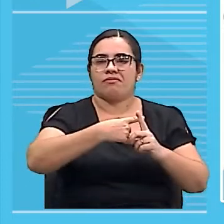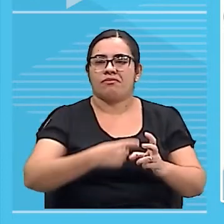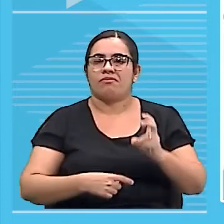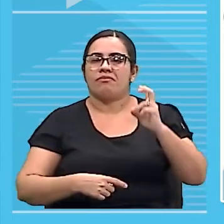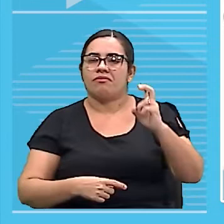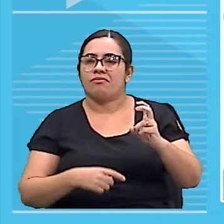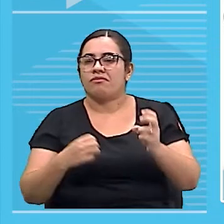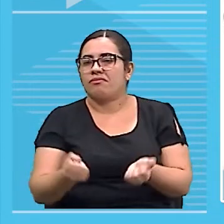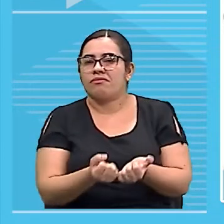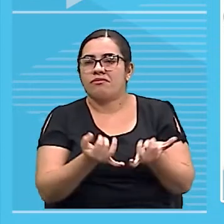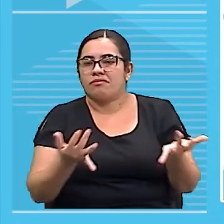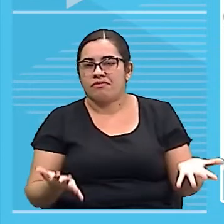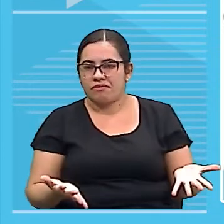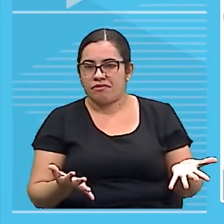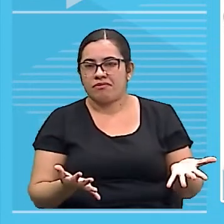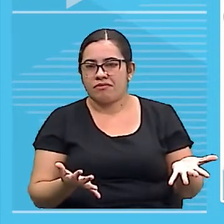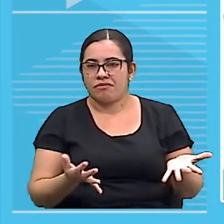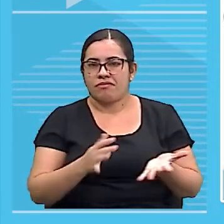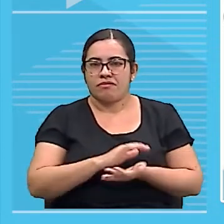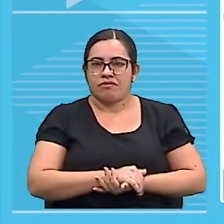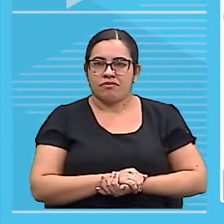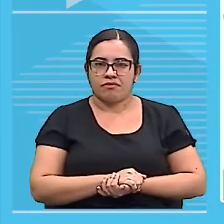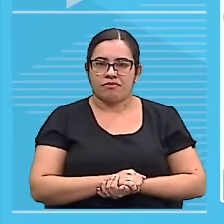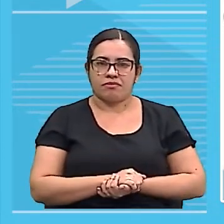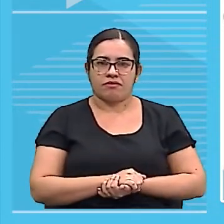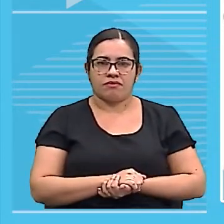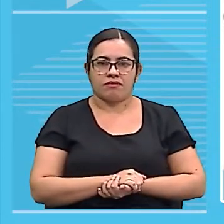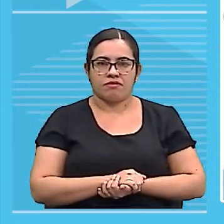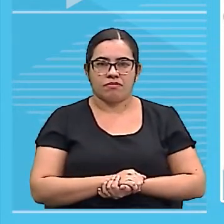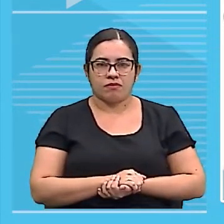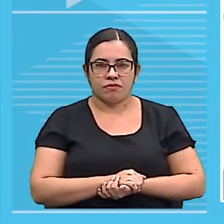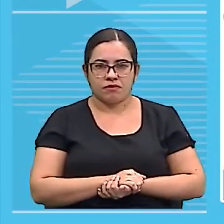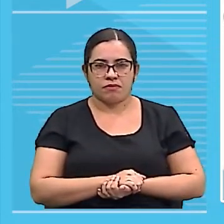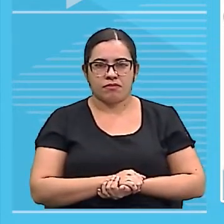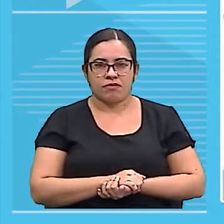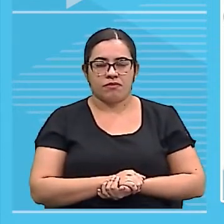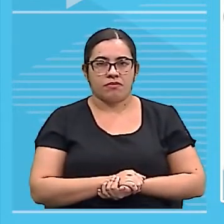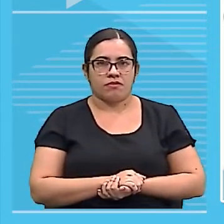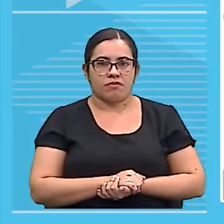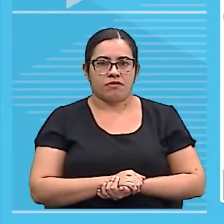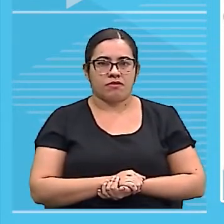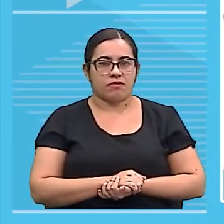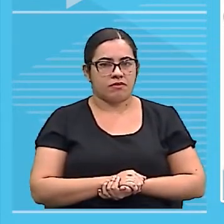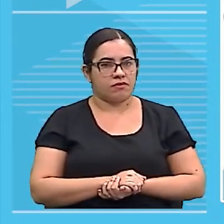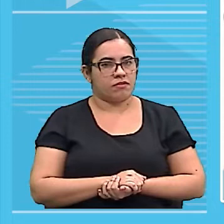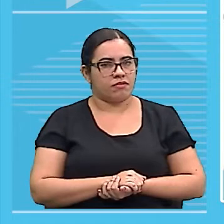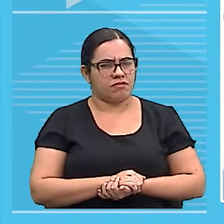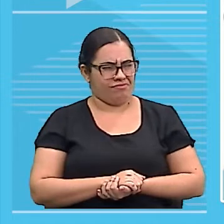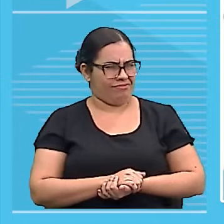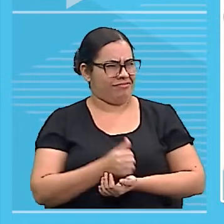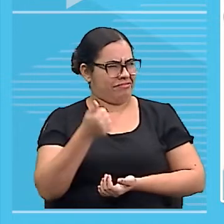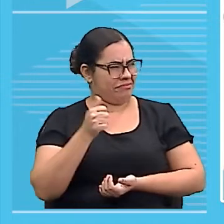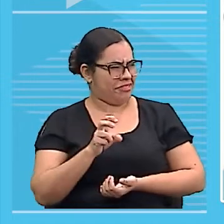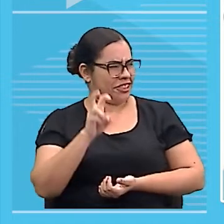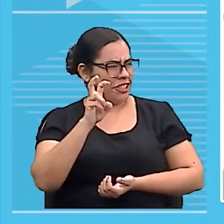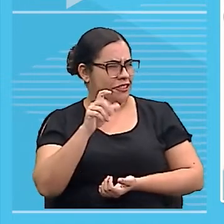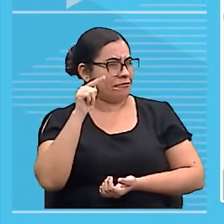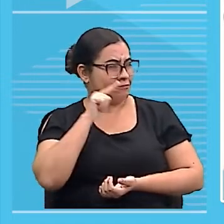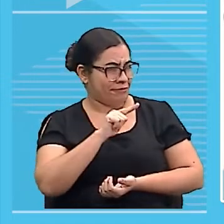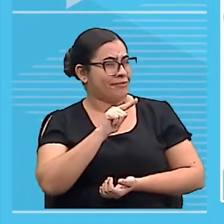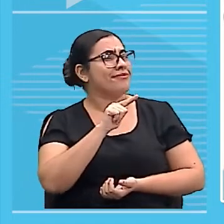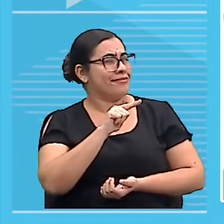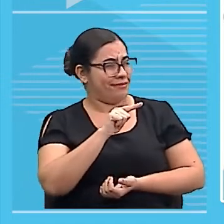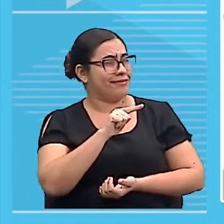é mas 5 ver mais 5 Hum será que dá 15 professor